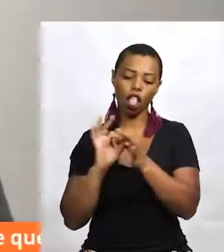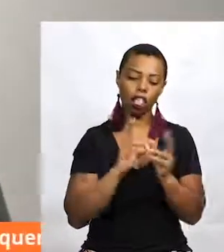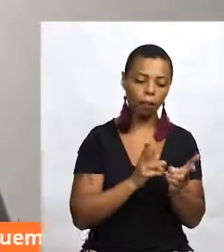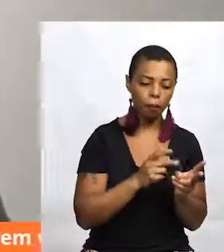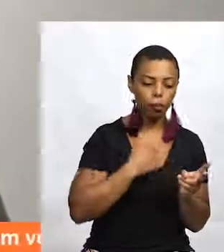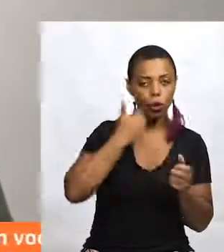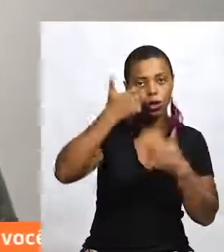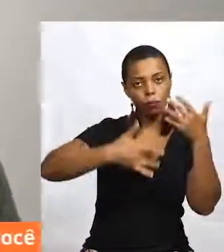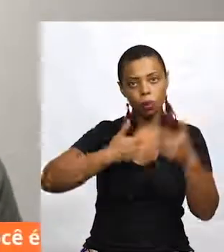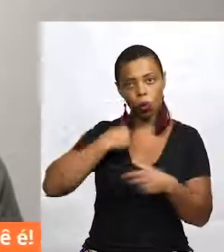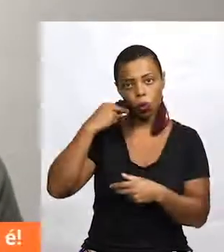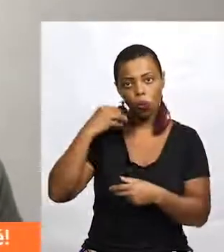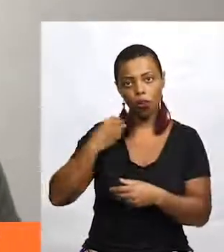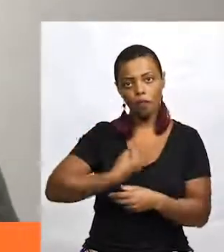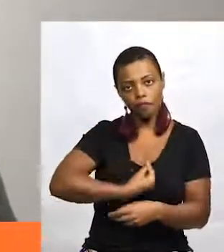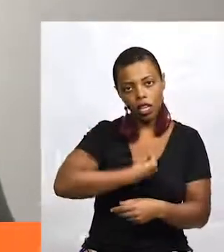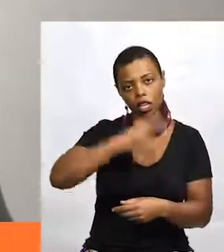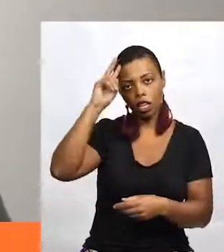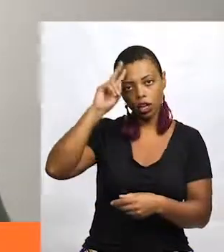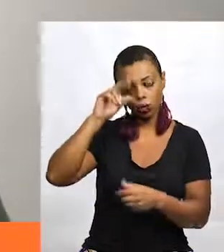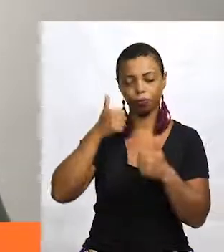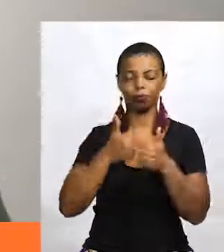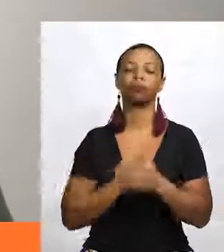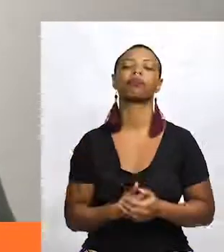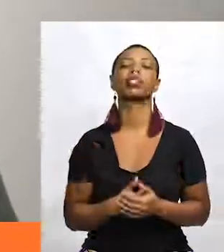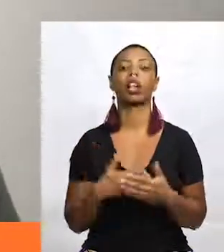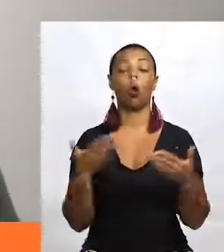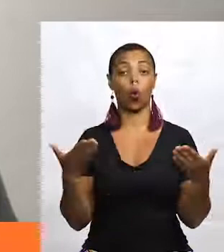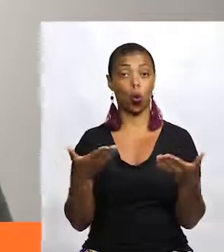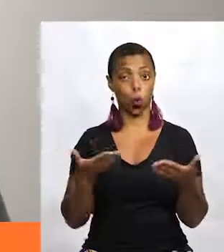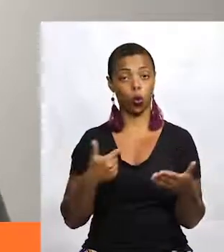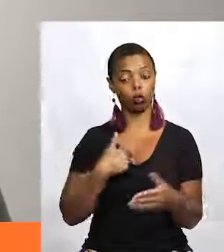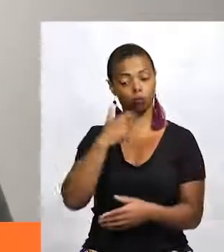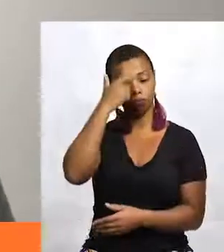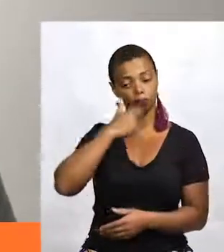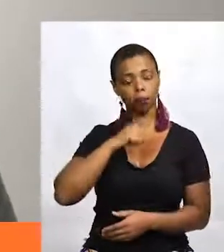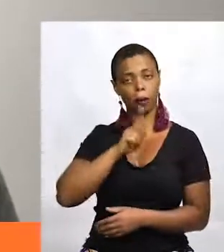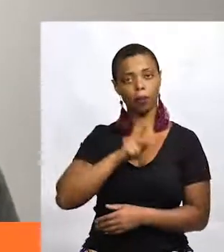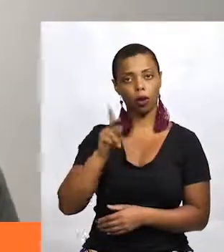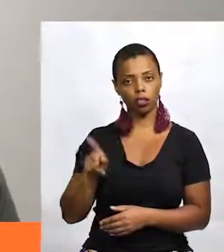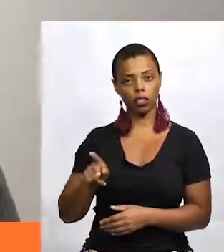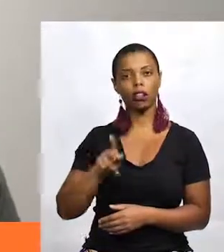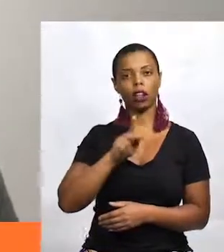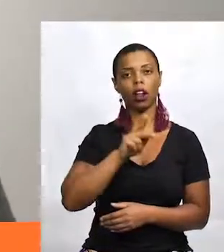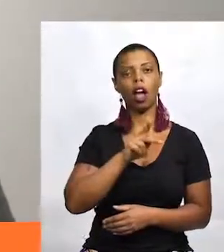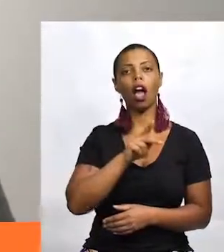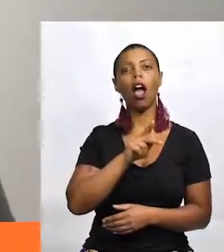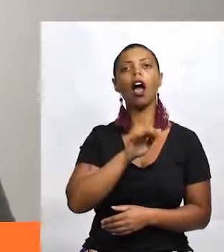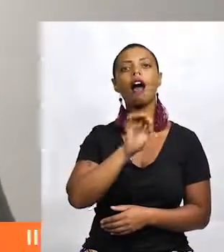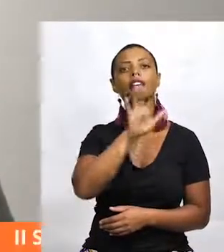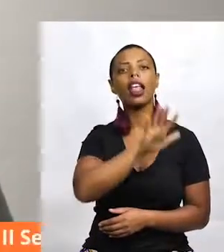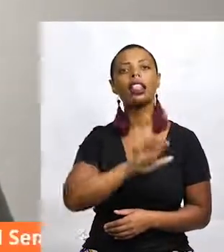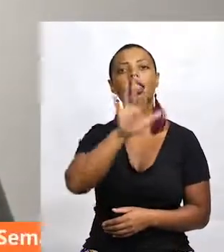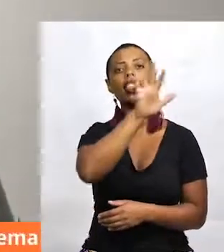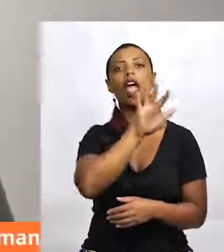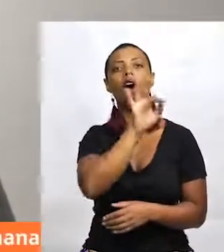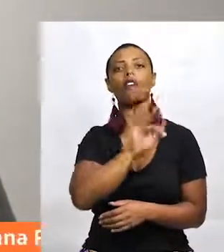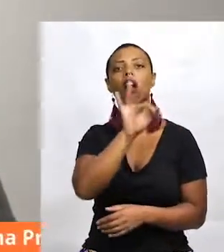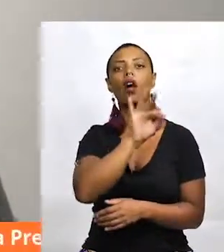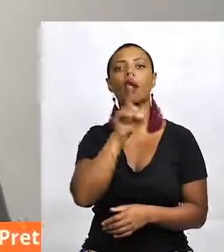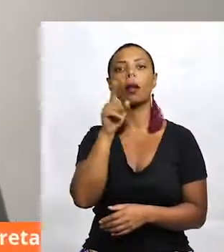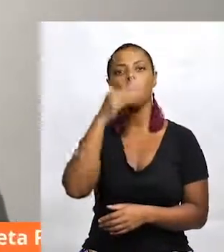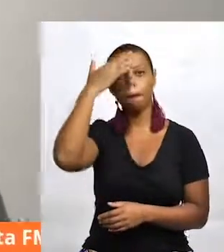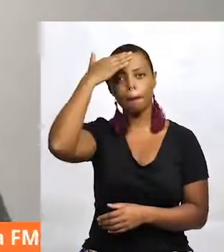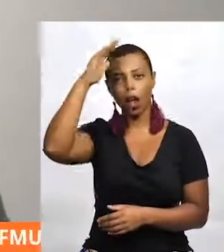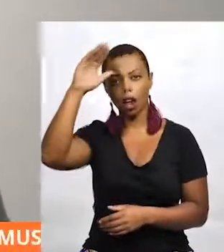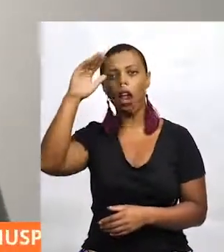minha trajetória, tá? Então, hoje eu sou professora na Universidade Federal do Paraná, no setor